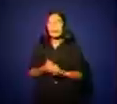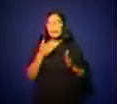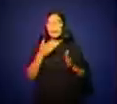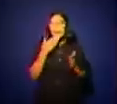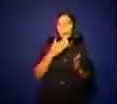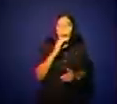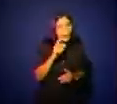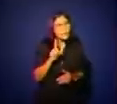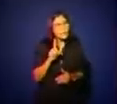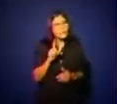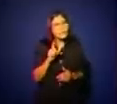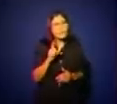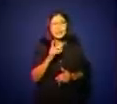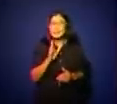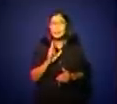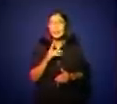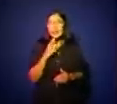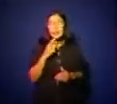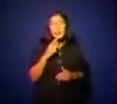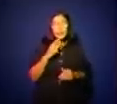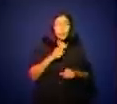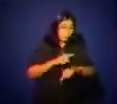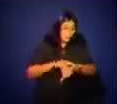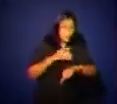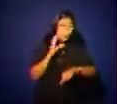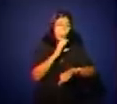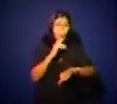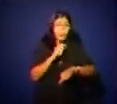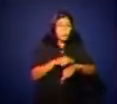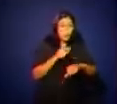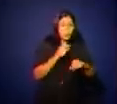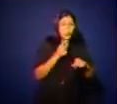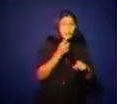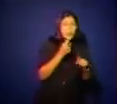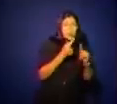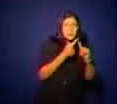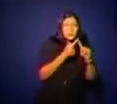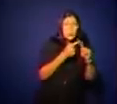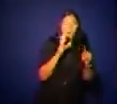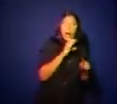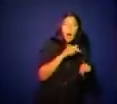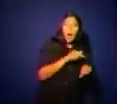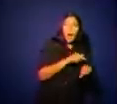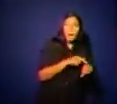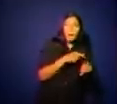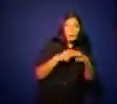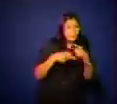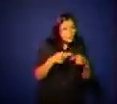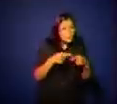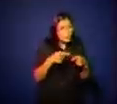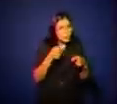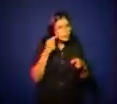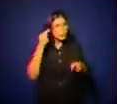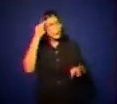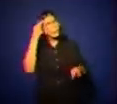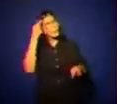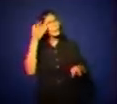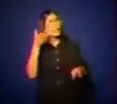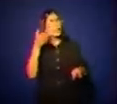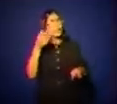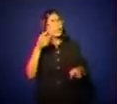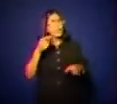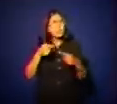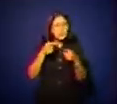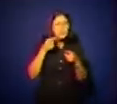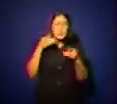rápido então se eu tenho uma pressa porque eu tenho um problema muito grande eu faço uma coisa mais rápida que foi Acho que o que foi feito mas depois você tem que repensar Olha eu posso fazer uma coisa